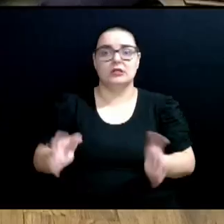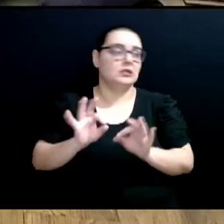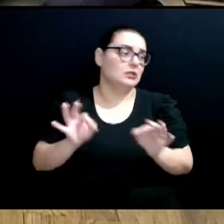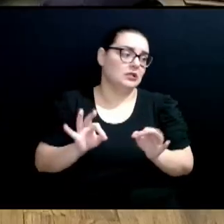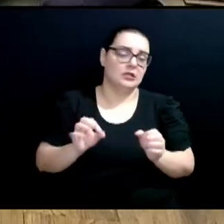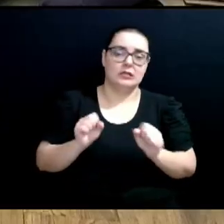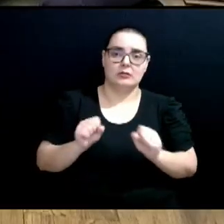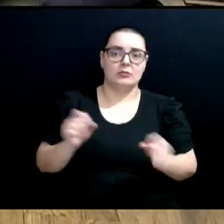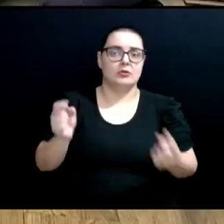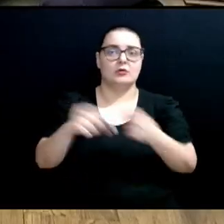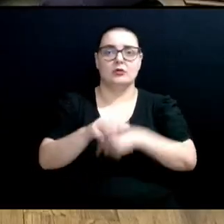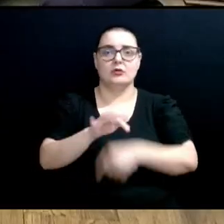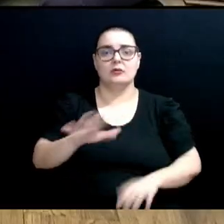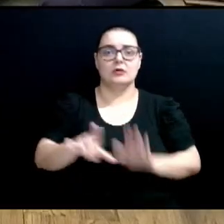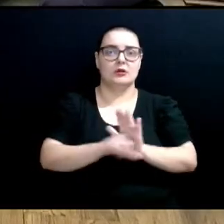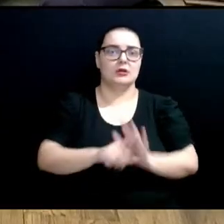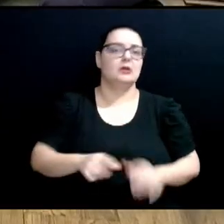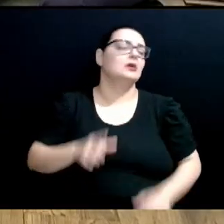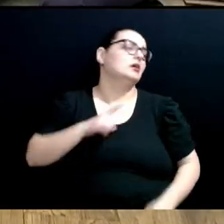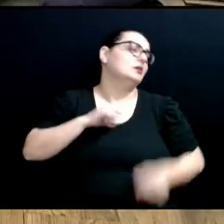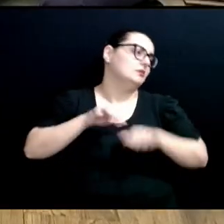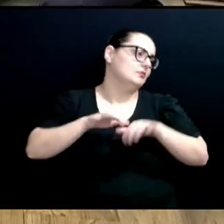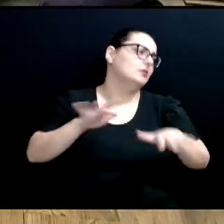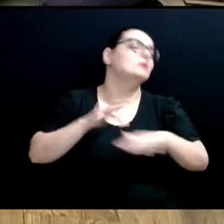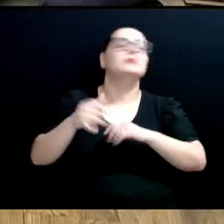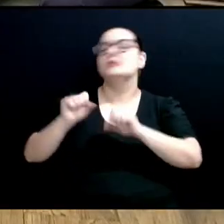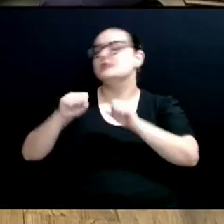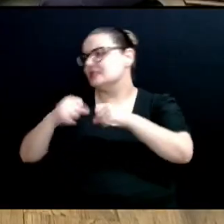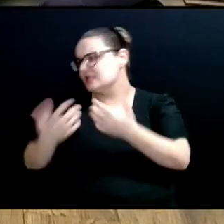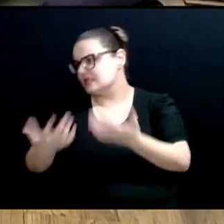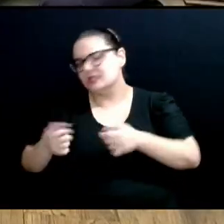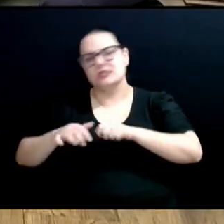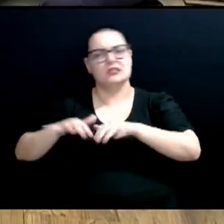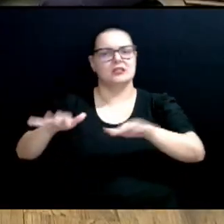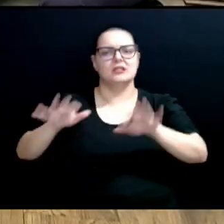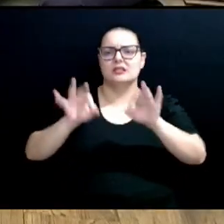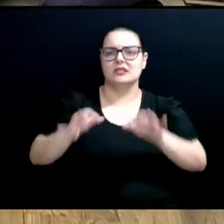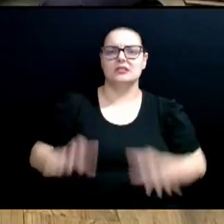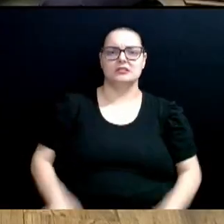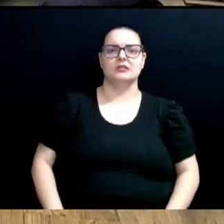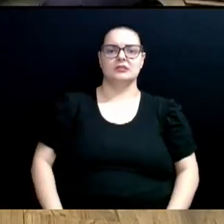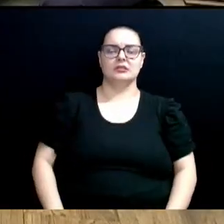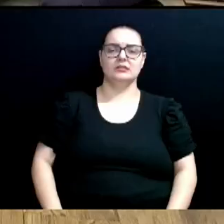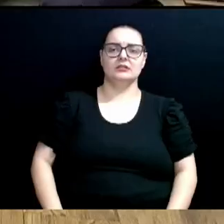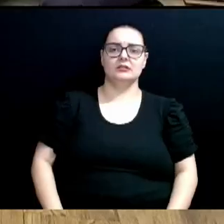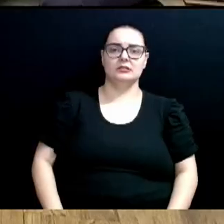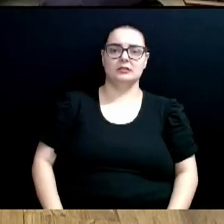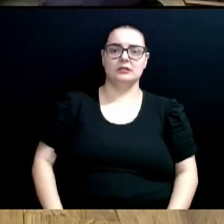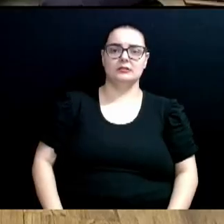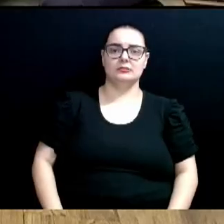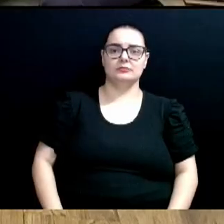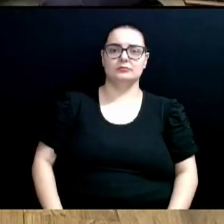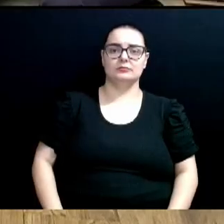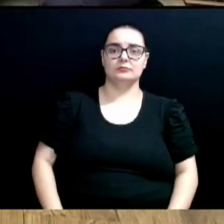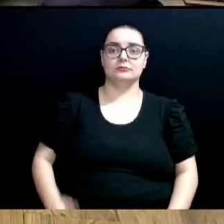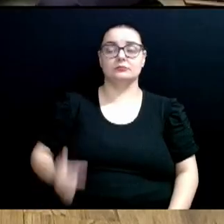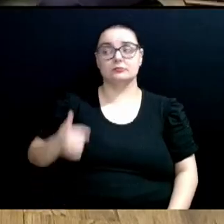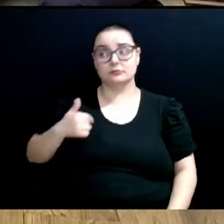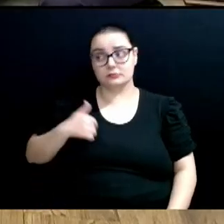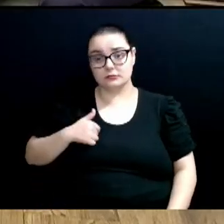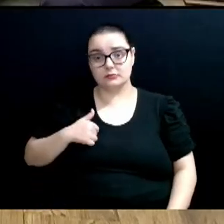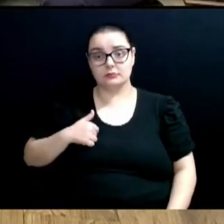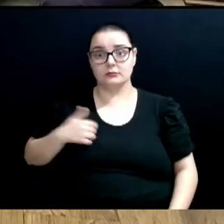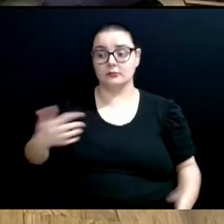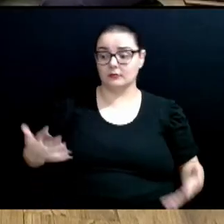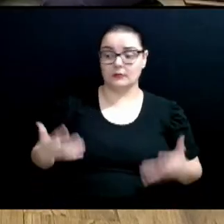mais repercussão também nas mídias. Tem mais repercussão, exatamente, né? Então, eu sou um entusiasta, né? Eu